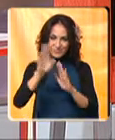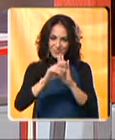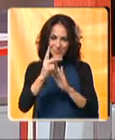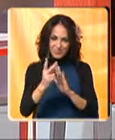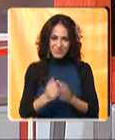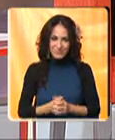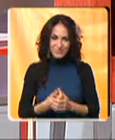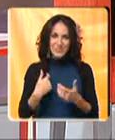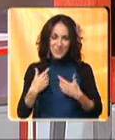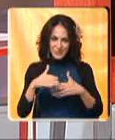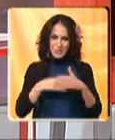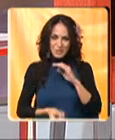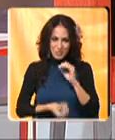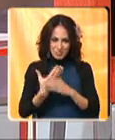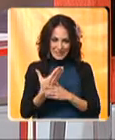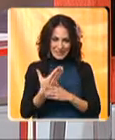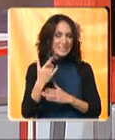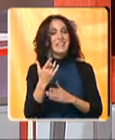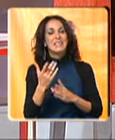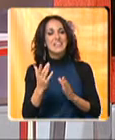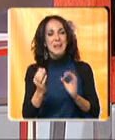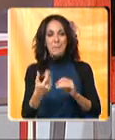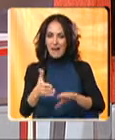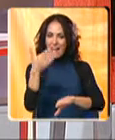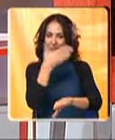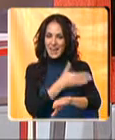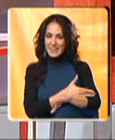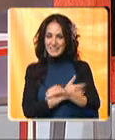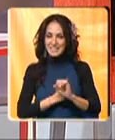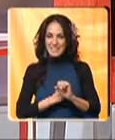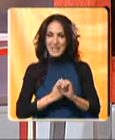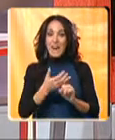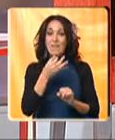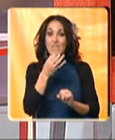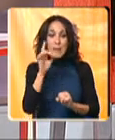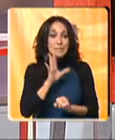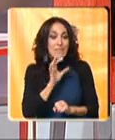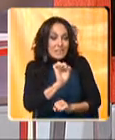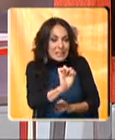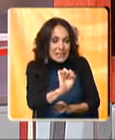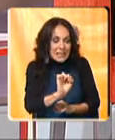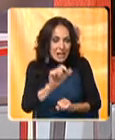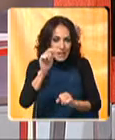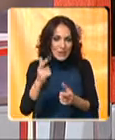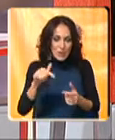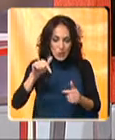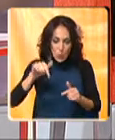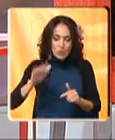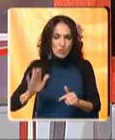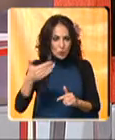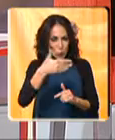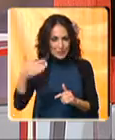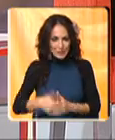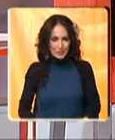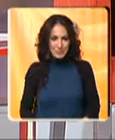TV. Fomos surpreender o Sérgio, mas antes fomos falar com a filha Maria, hoje com 11 anos.